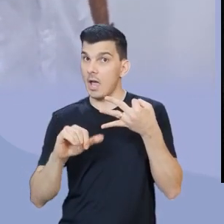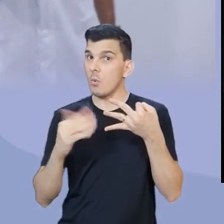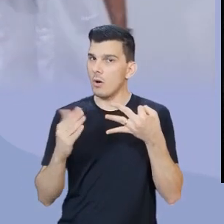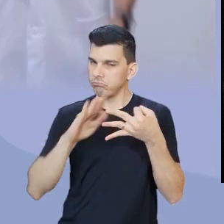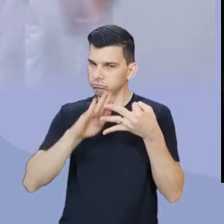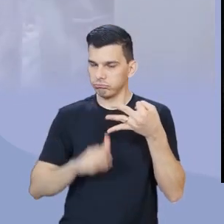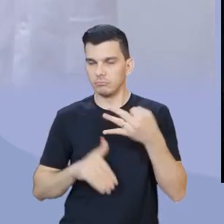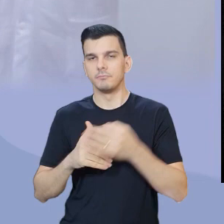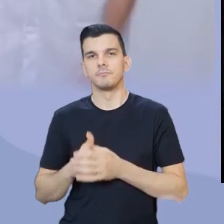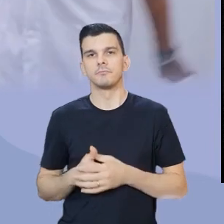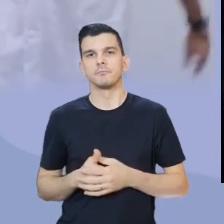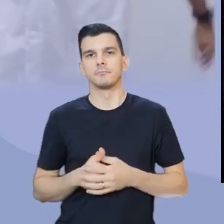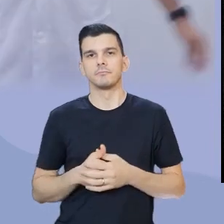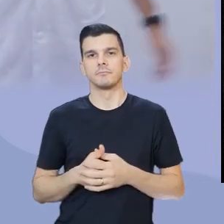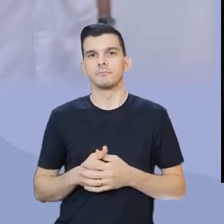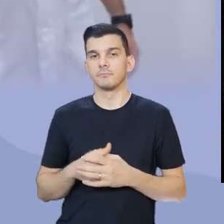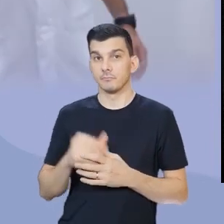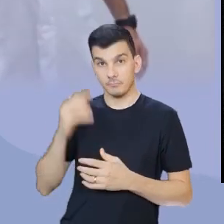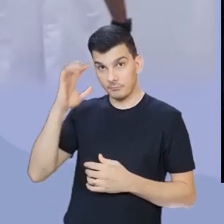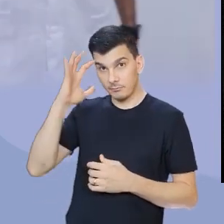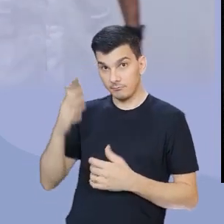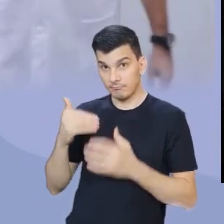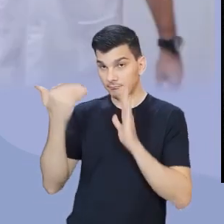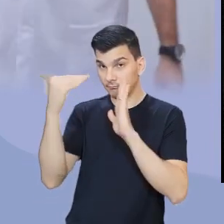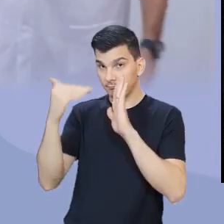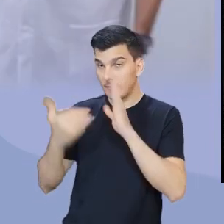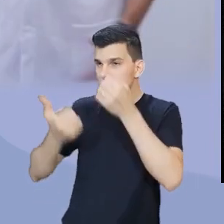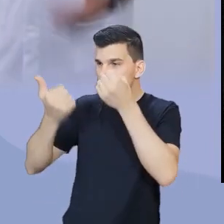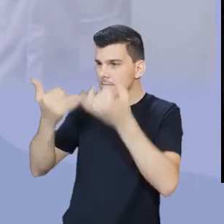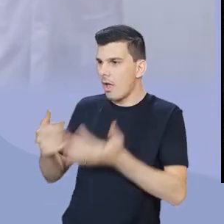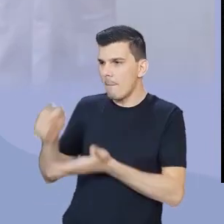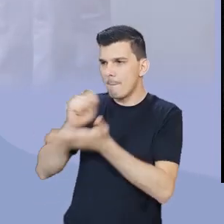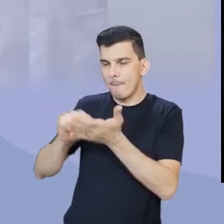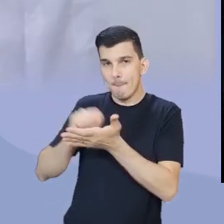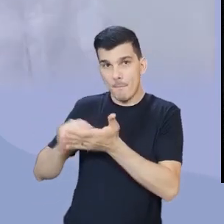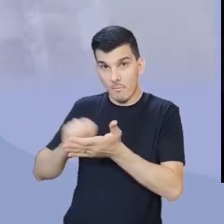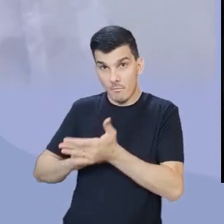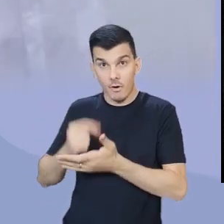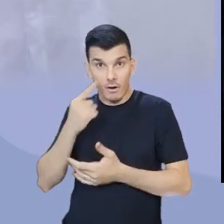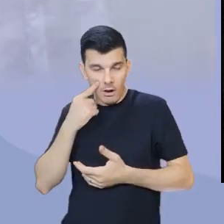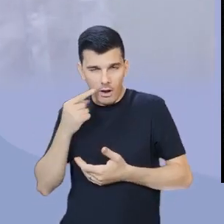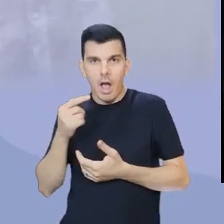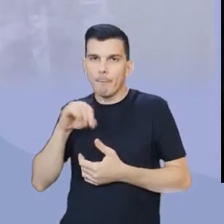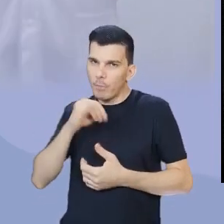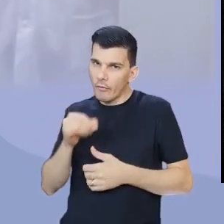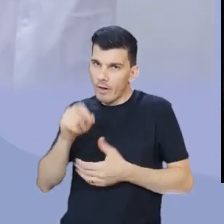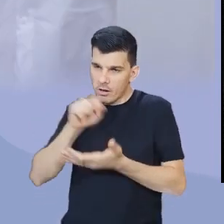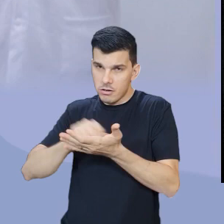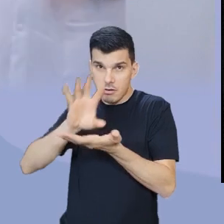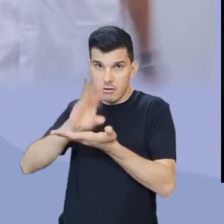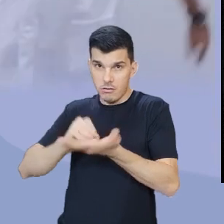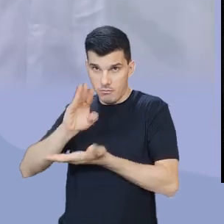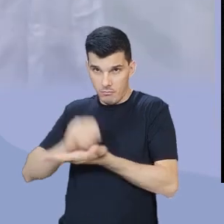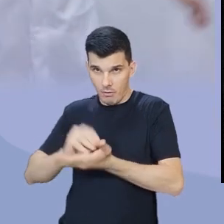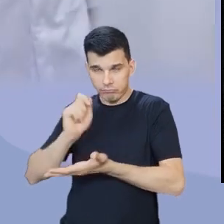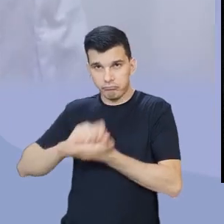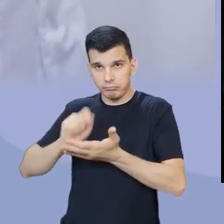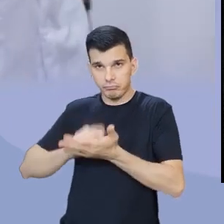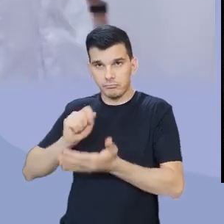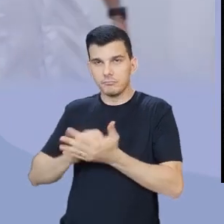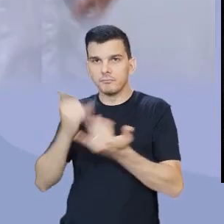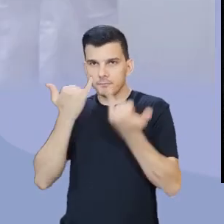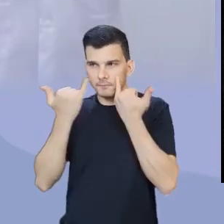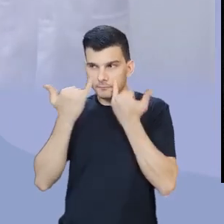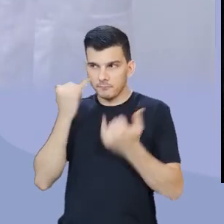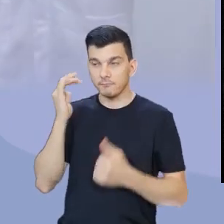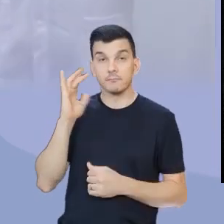visão? Tá aí a nossa solução. Coeficiente angular da reta é a tangente do ângulo que a reta faz com o eixo X. Olha lá, já fiz o cartaz sagaz